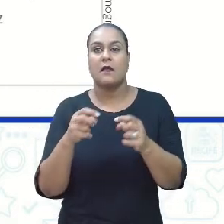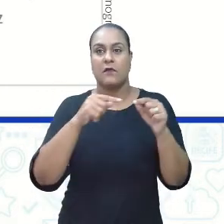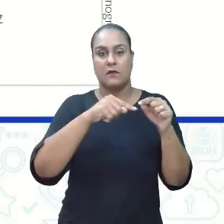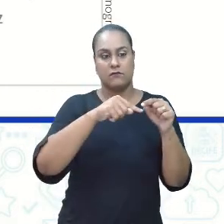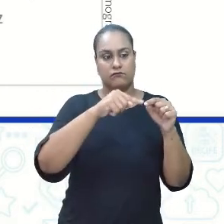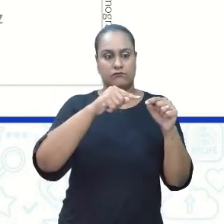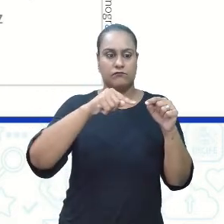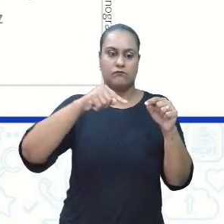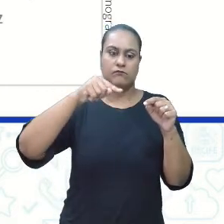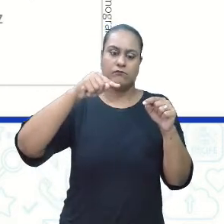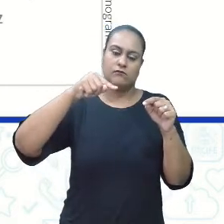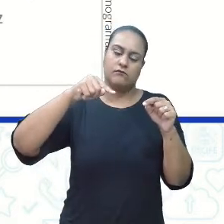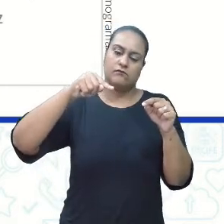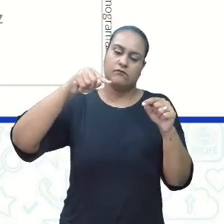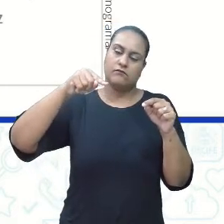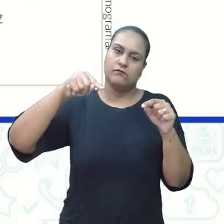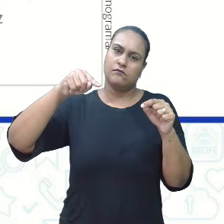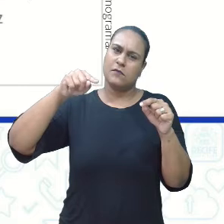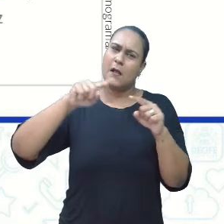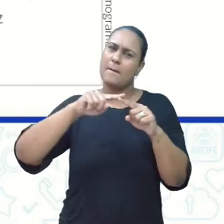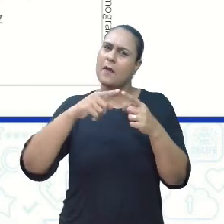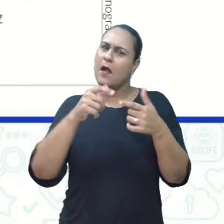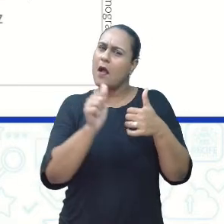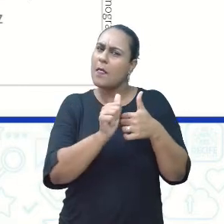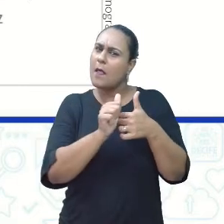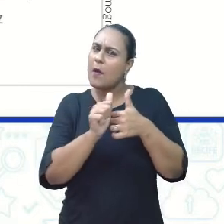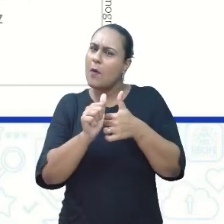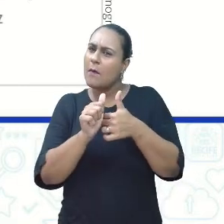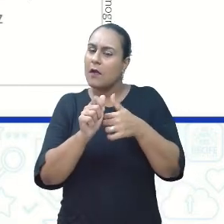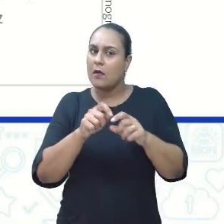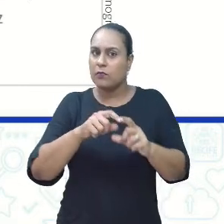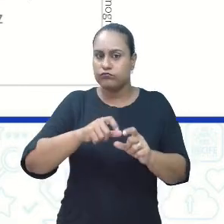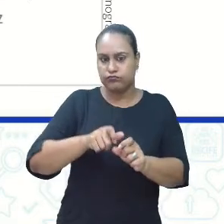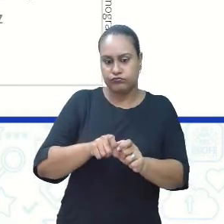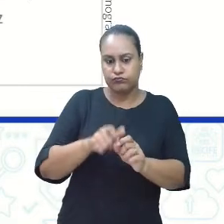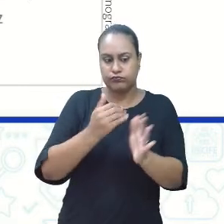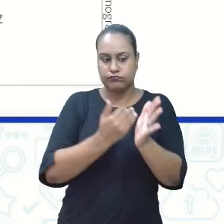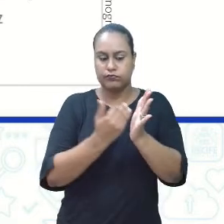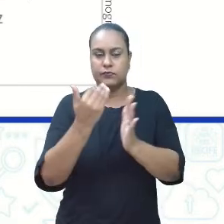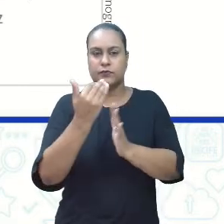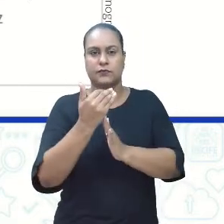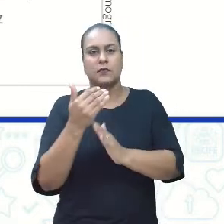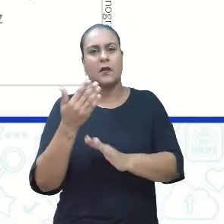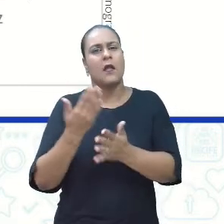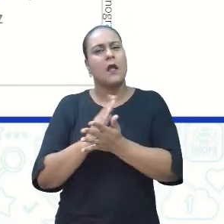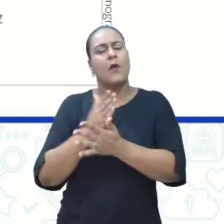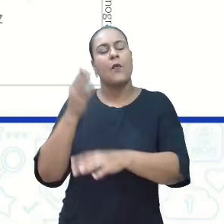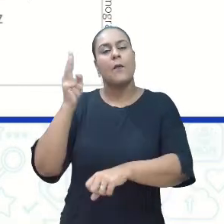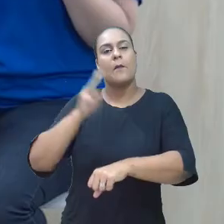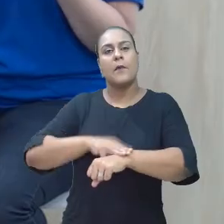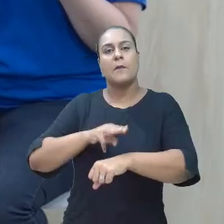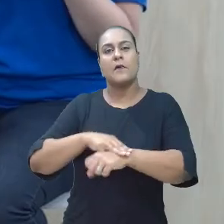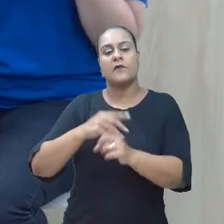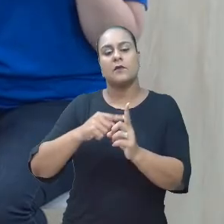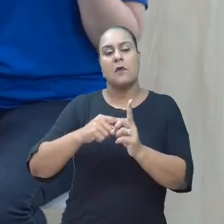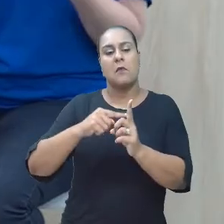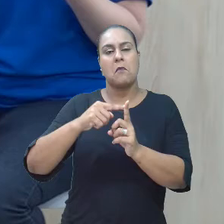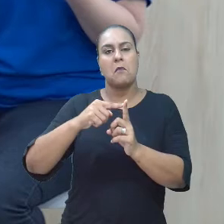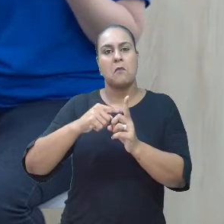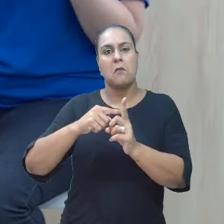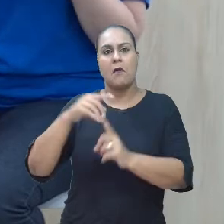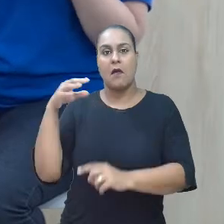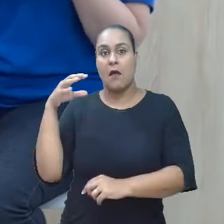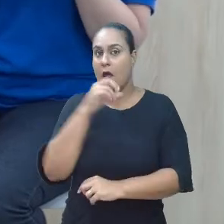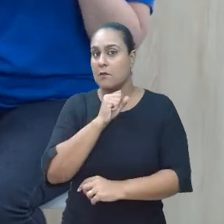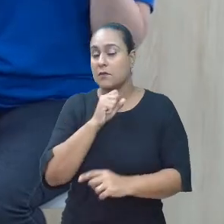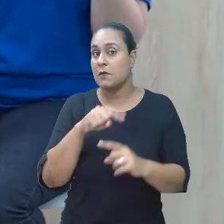ó, crescendo, mas ele está acompanhando esse crescimento, né? Em algum momento a gente vai ter uma mudança de temperatura rápida, mas ainda